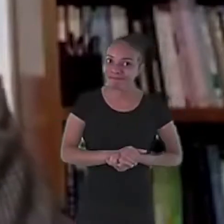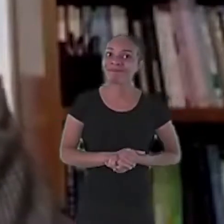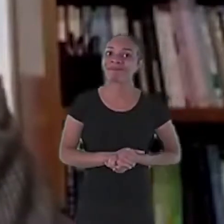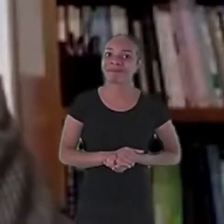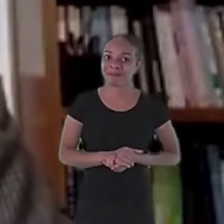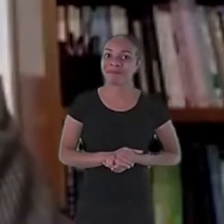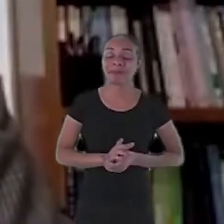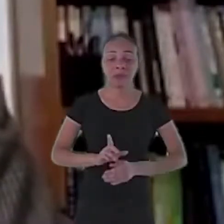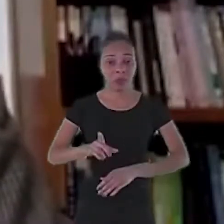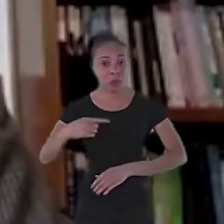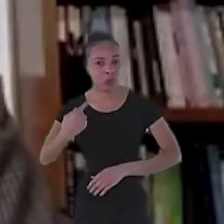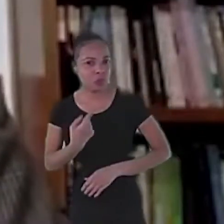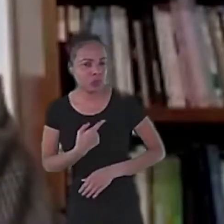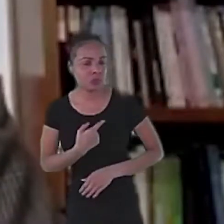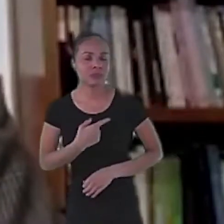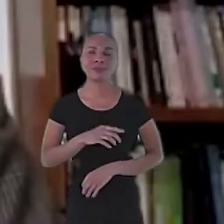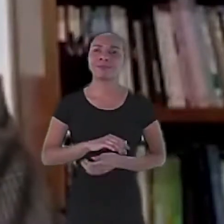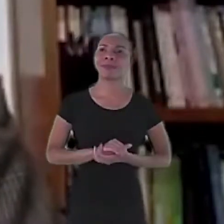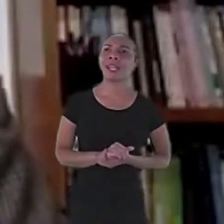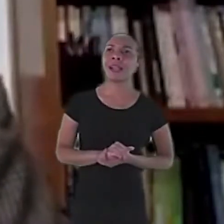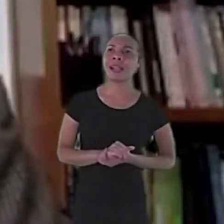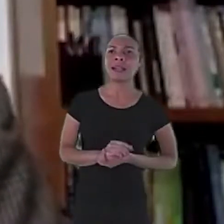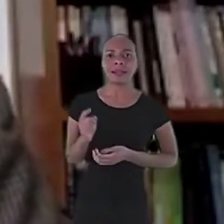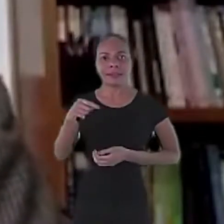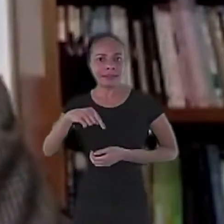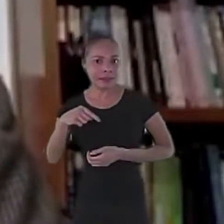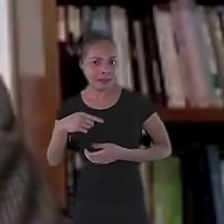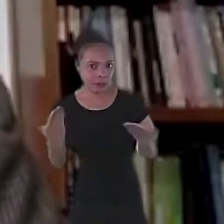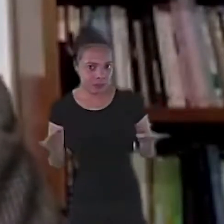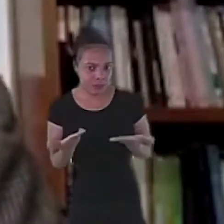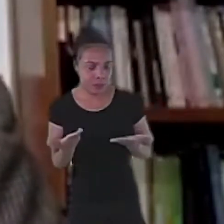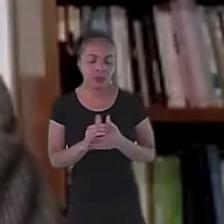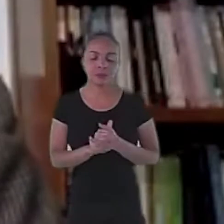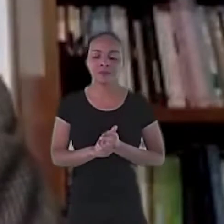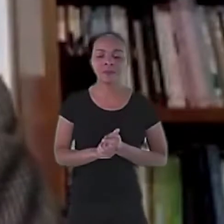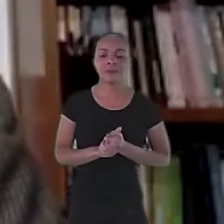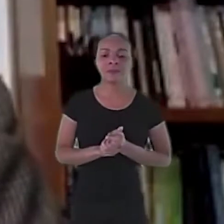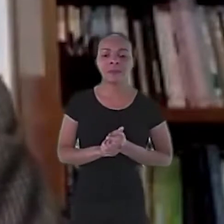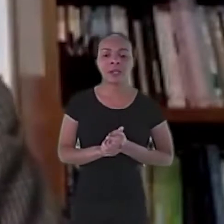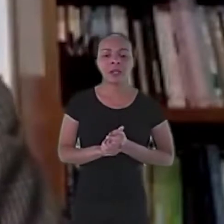nós tivemos ali algo